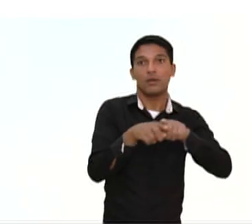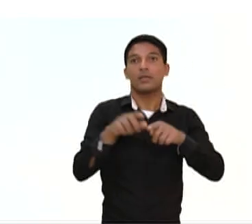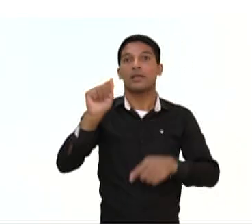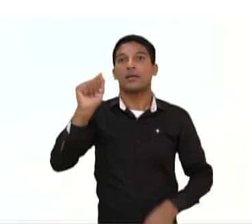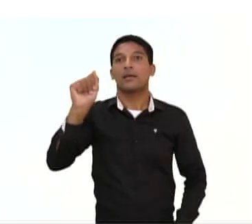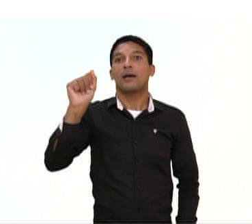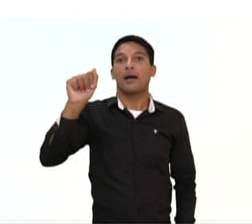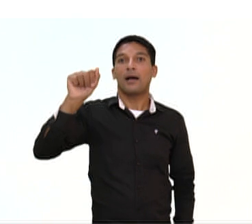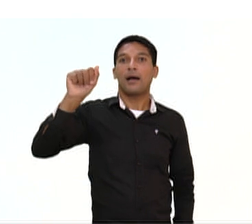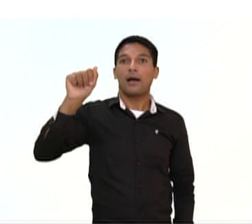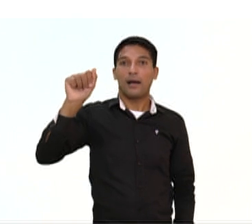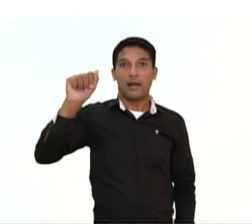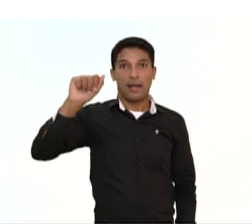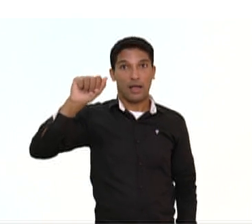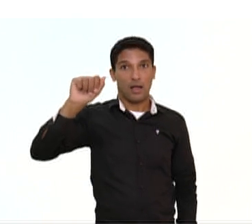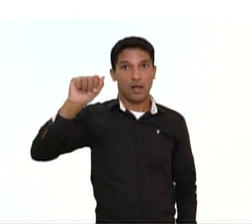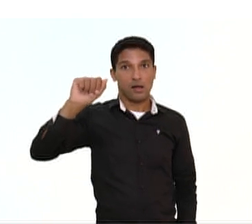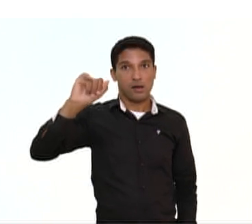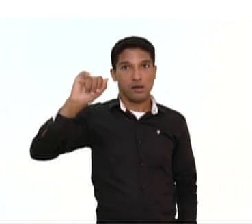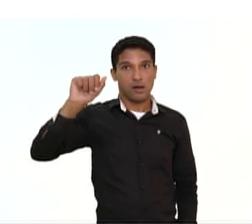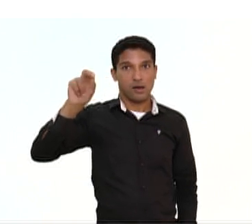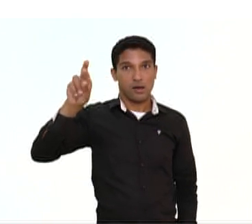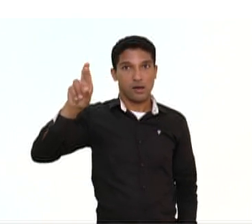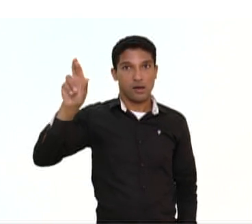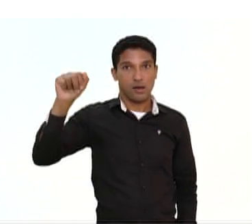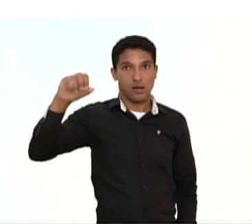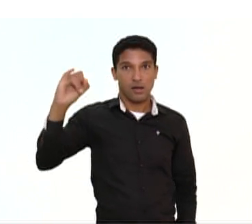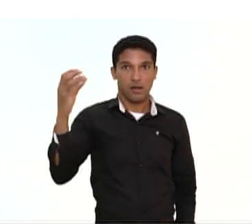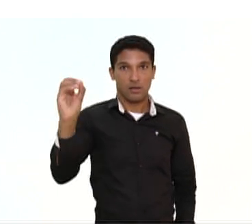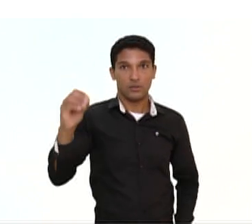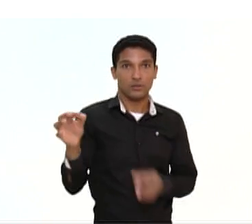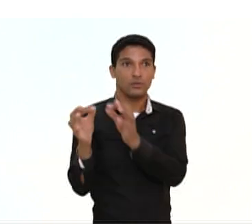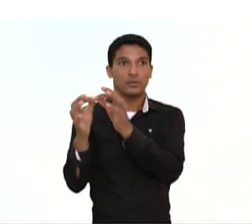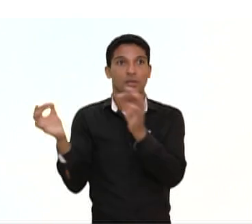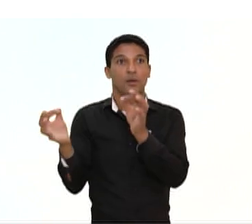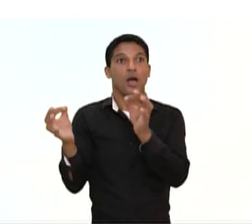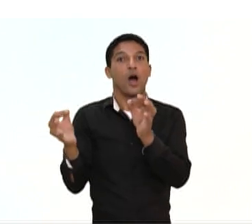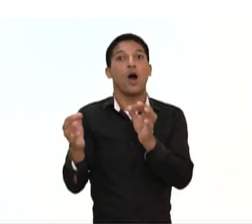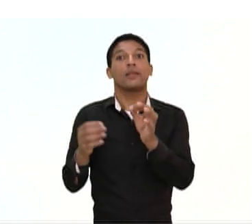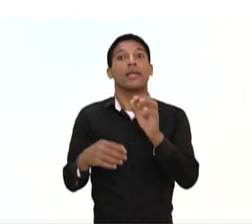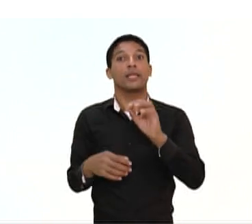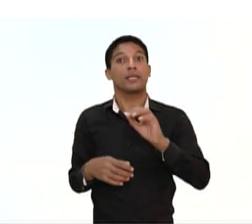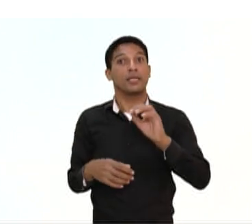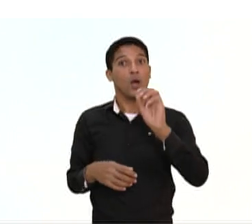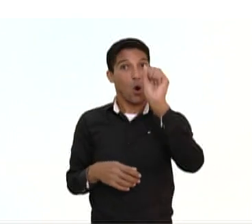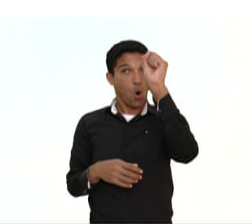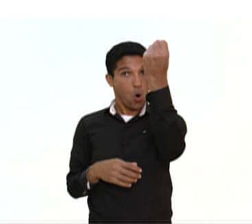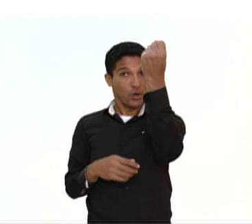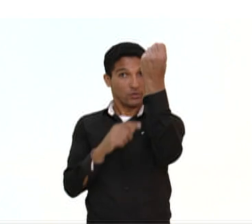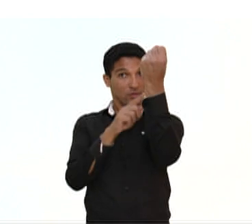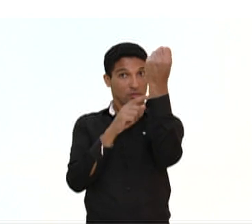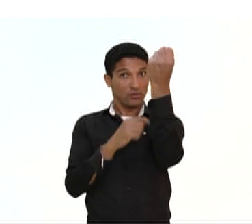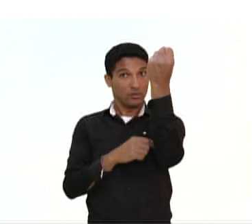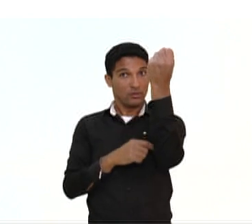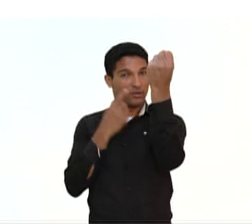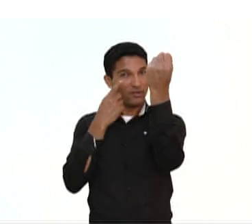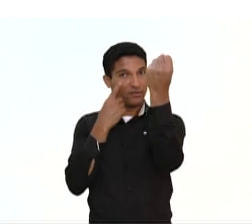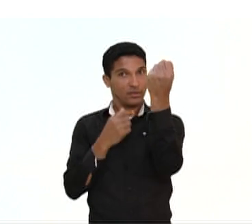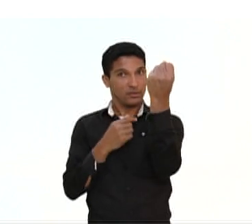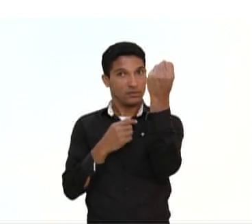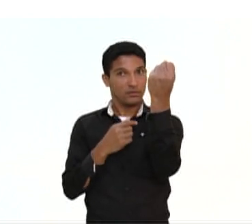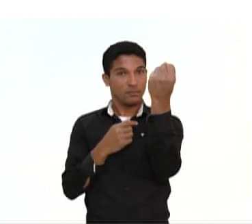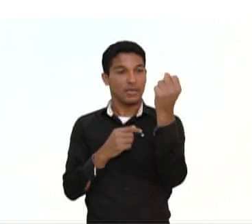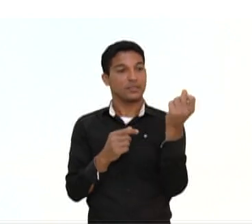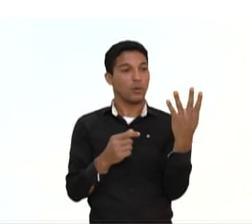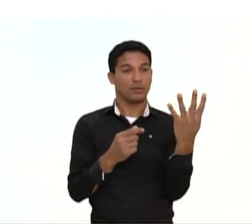8 elementos tomados de 4 em 4? Tá? Então, vocês vão calcular a combinação, vão calcular o arranjo, na verdade é o